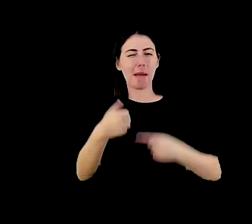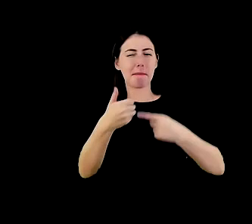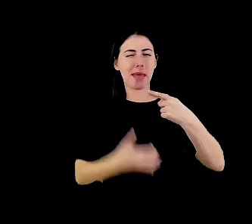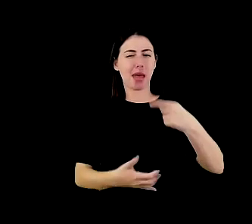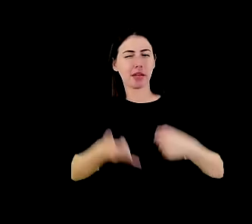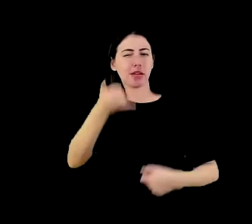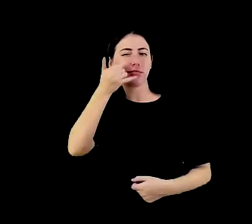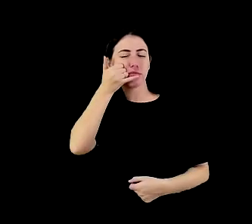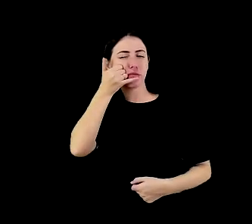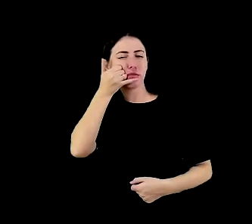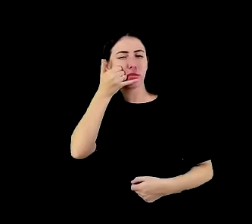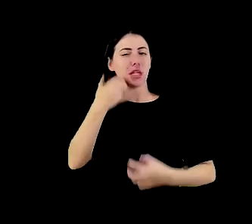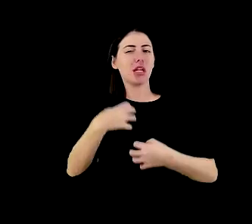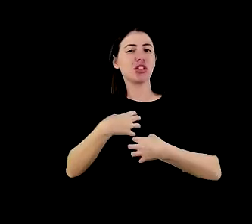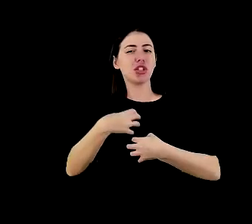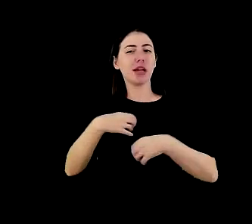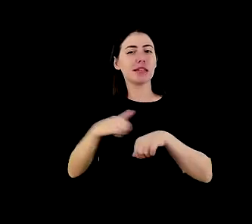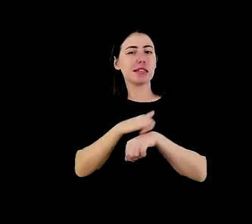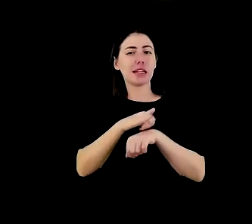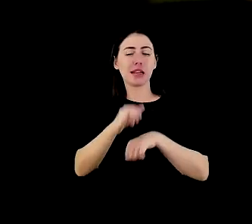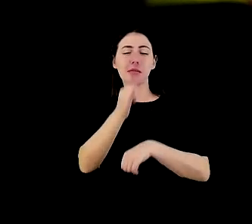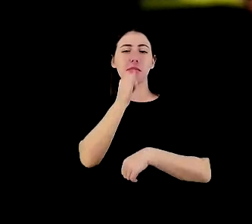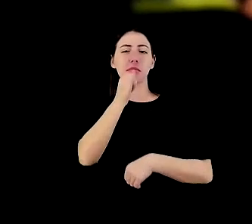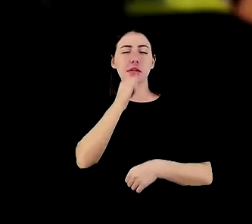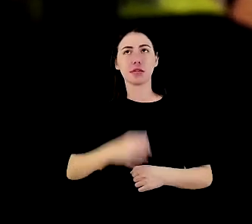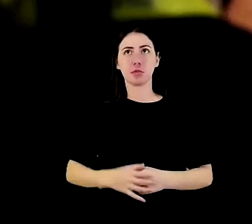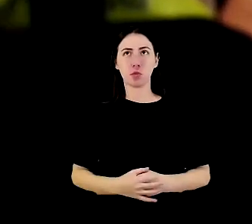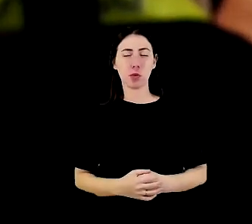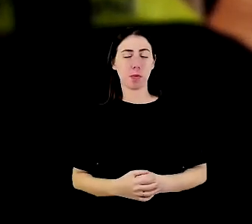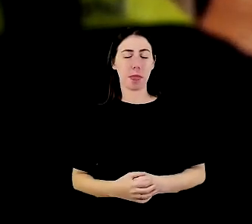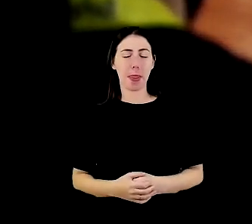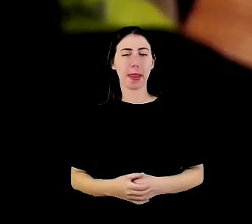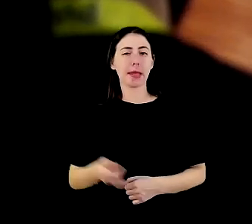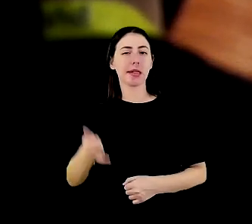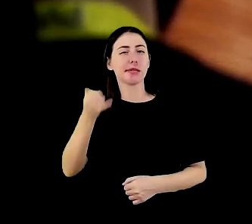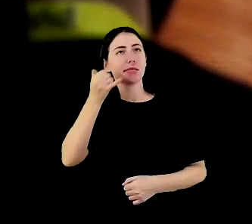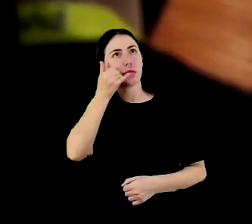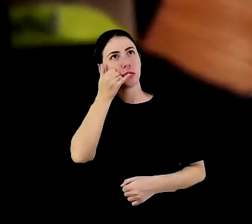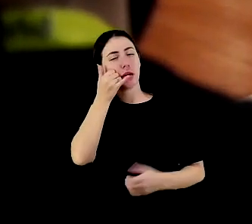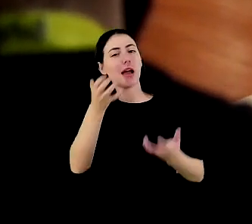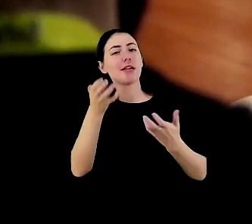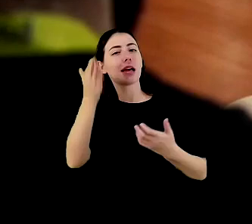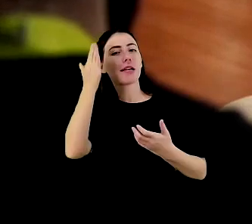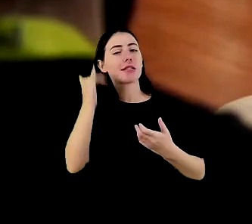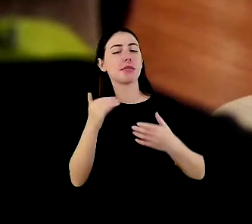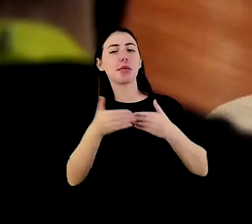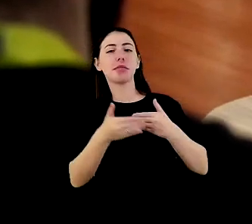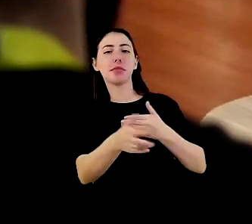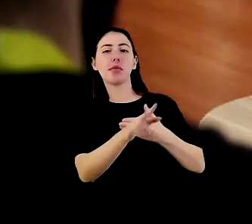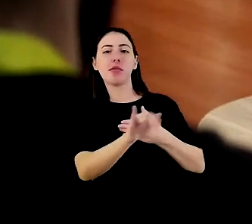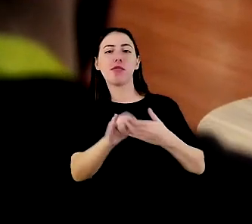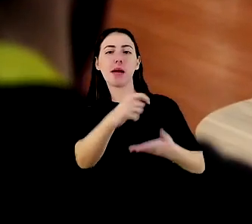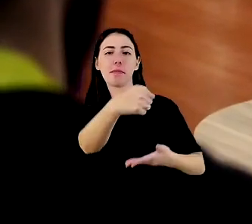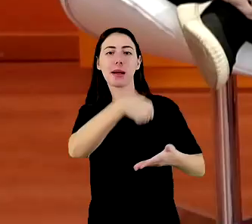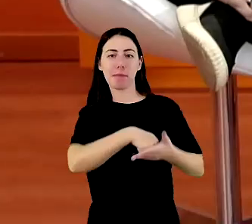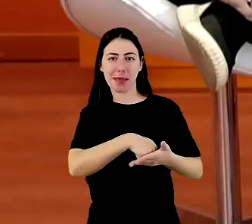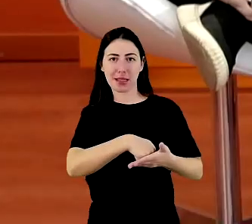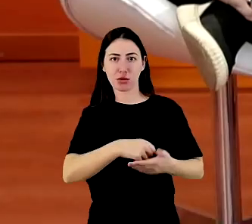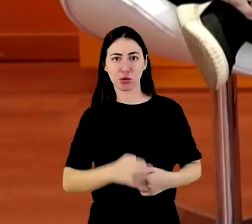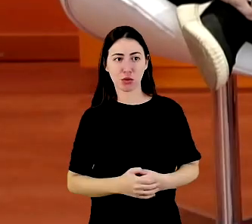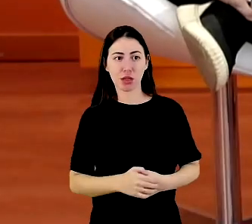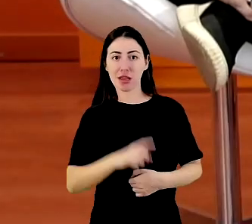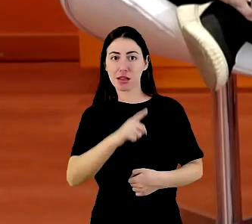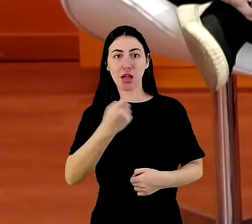a pouco, eu quero só consultar a previsão do meu pagamento, digite 1. Gente, é o que ele